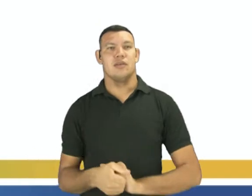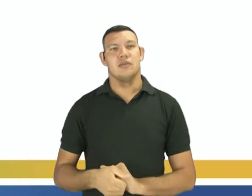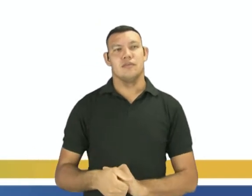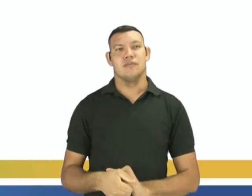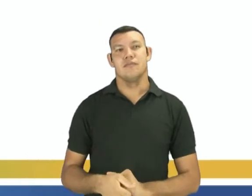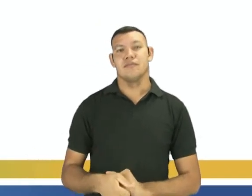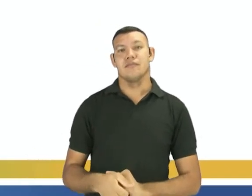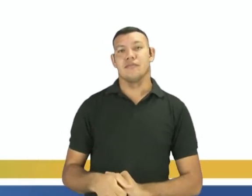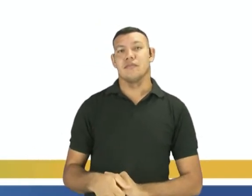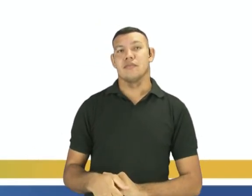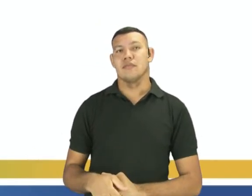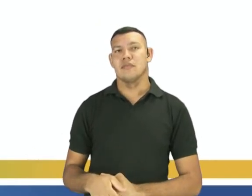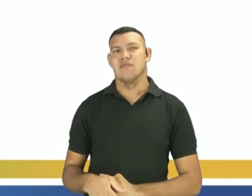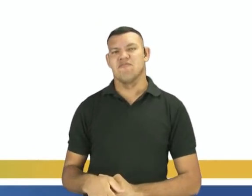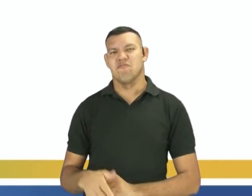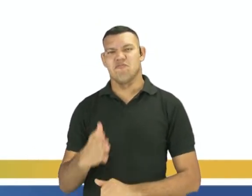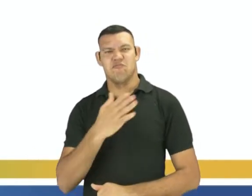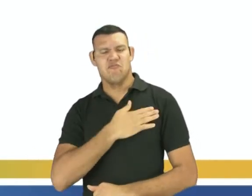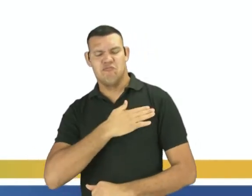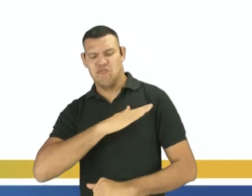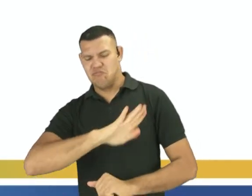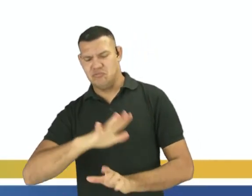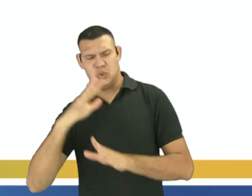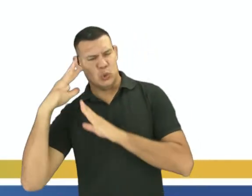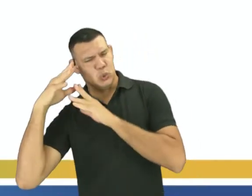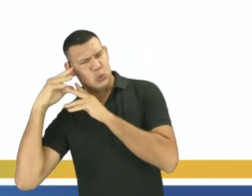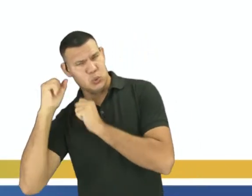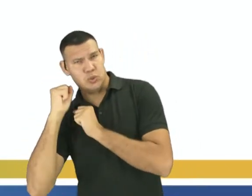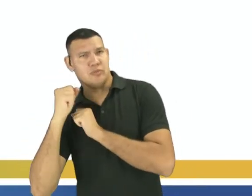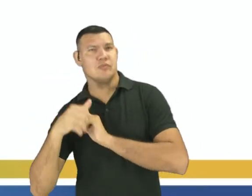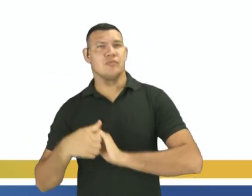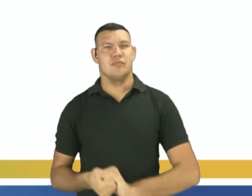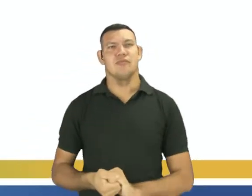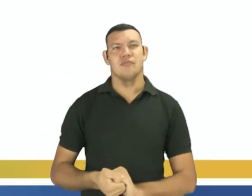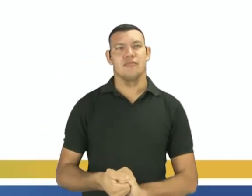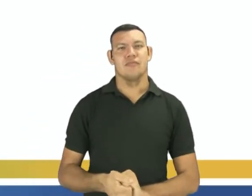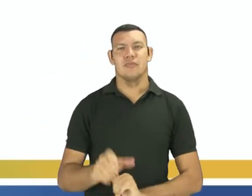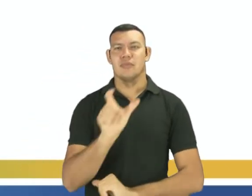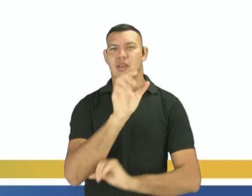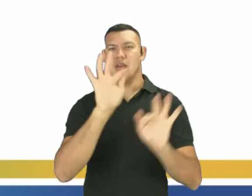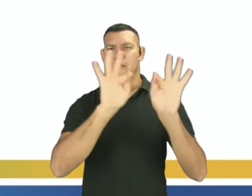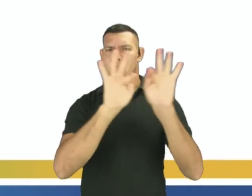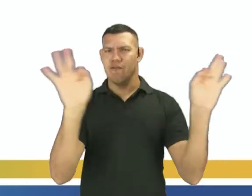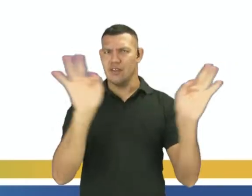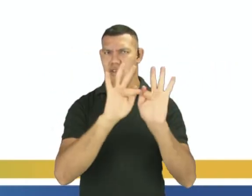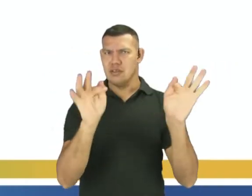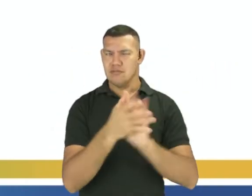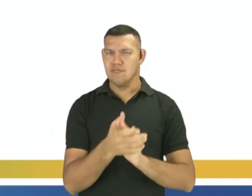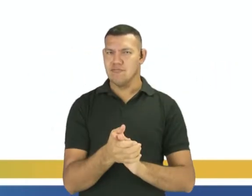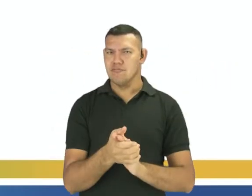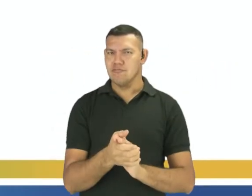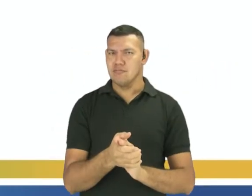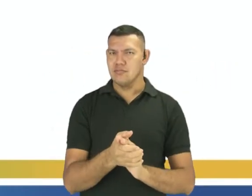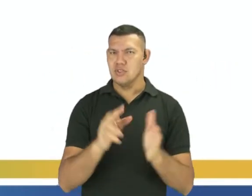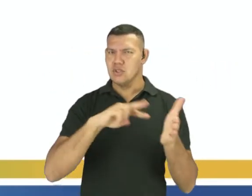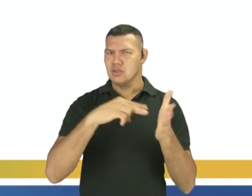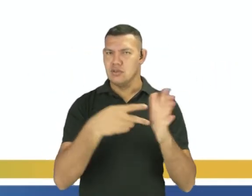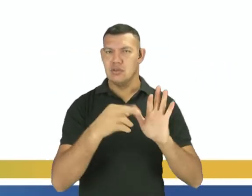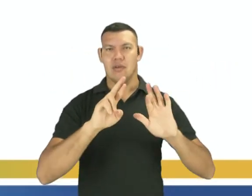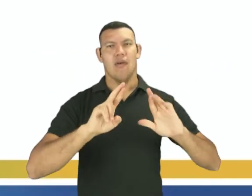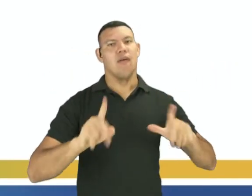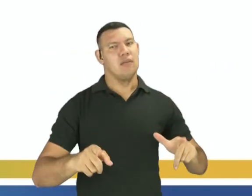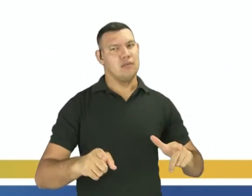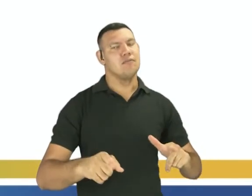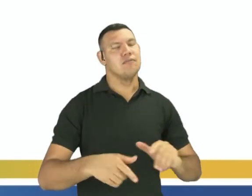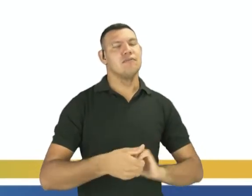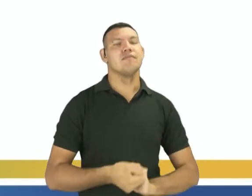dormir. Observe que o verbo é o mesmo, sleeping, só que o significado deles é diferente nas duas frases. E a gente vai estar vendo